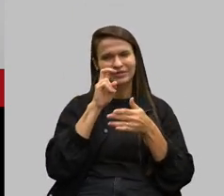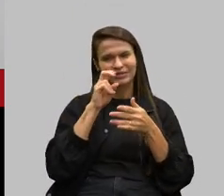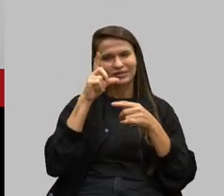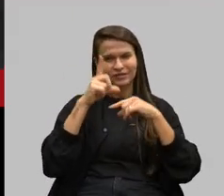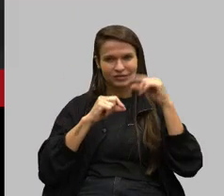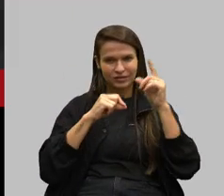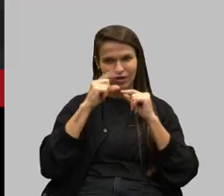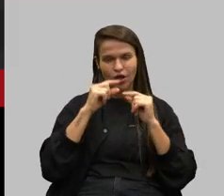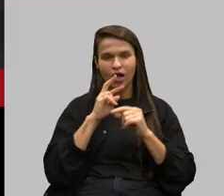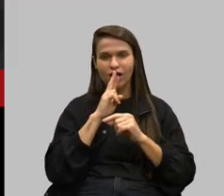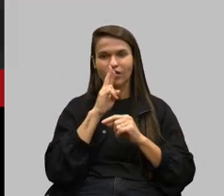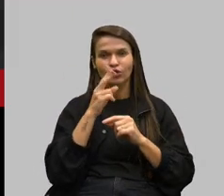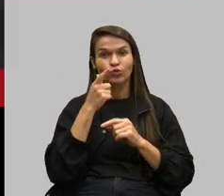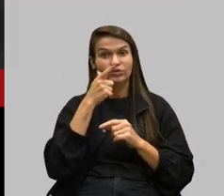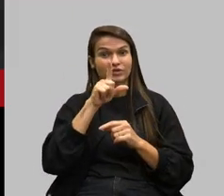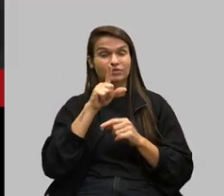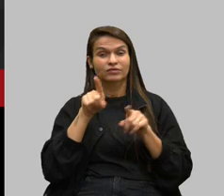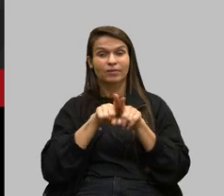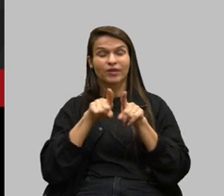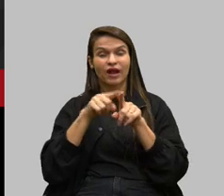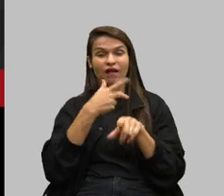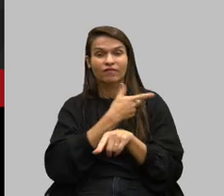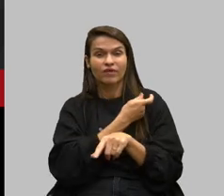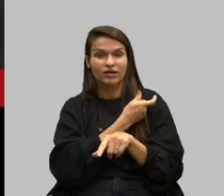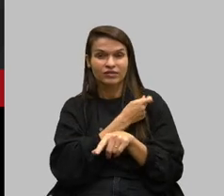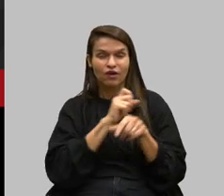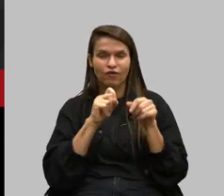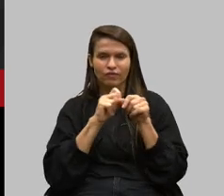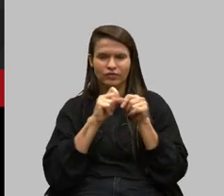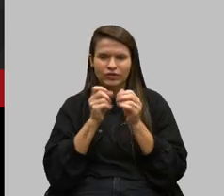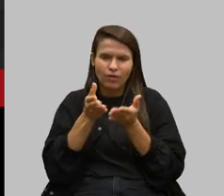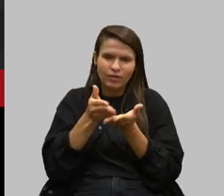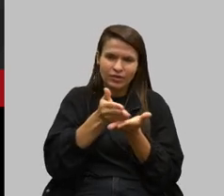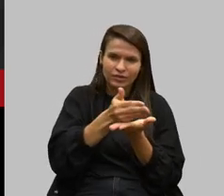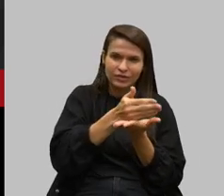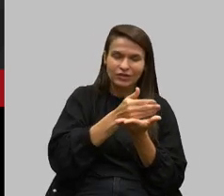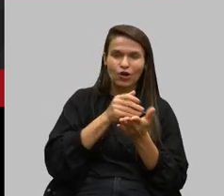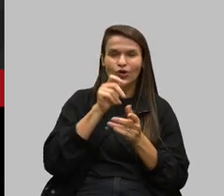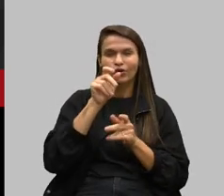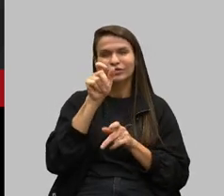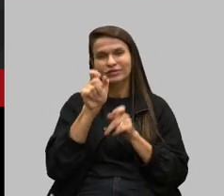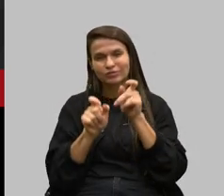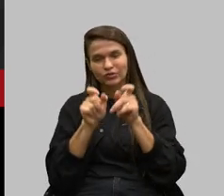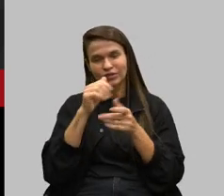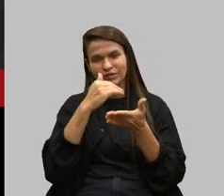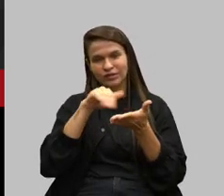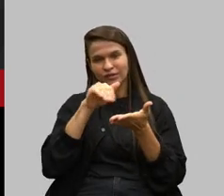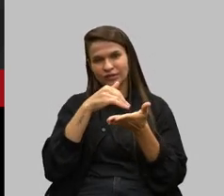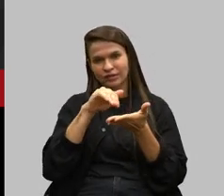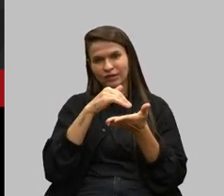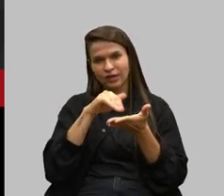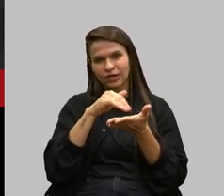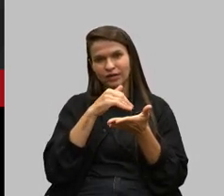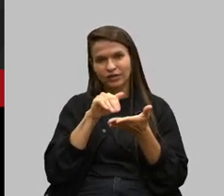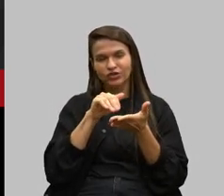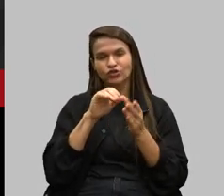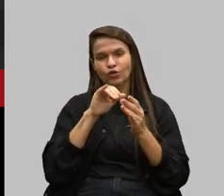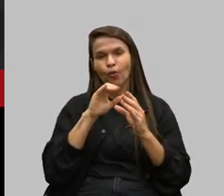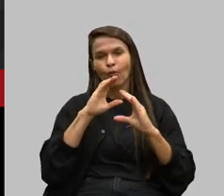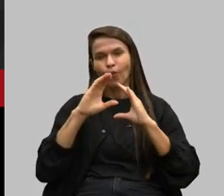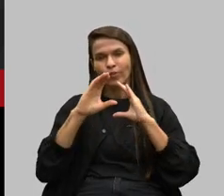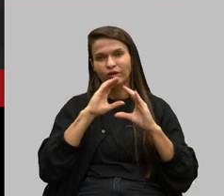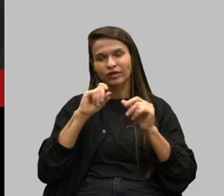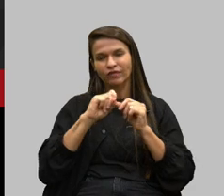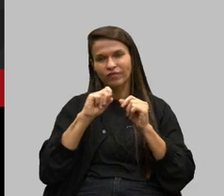alcançados na vacinação eh eu fiz um levantamento né Nosso pessoal da secretária de de comunicação fez